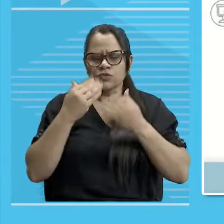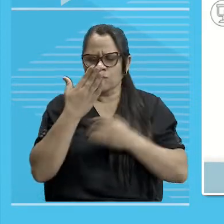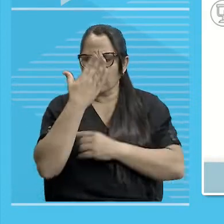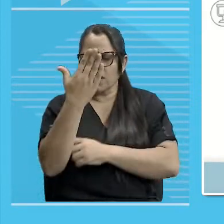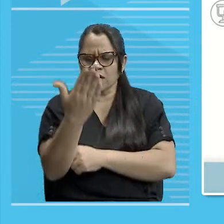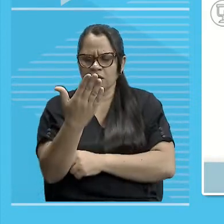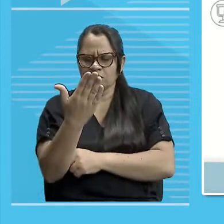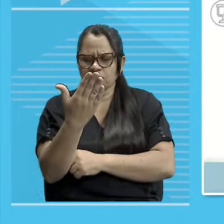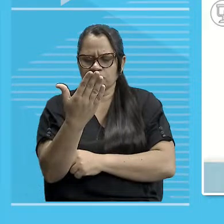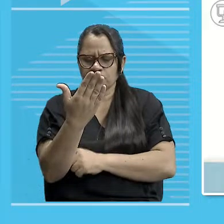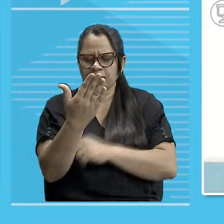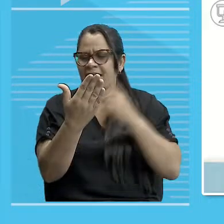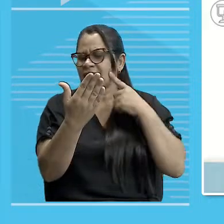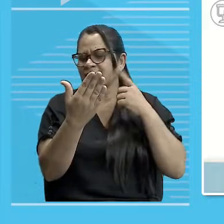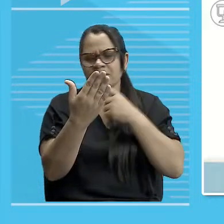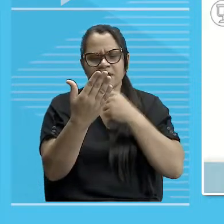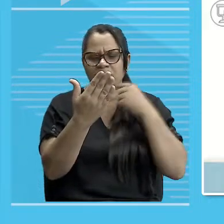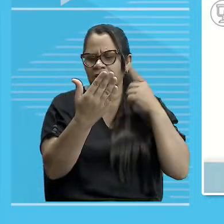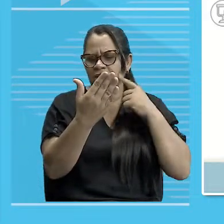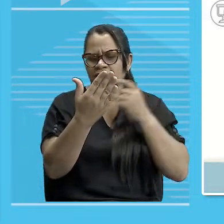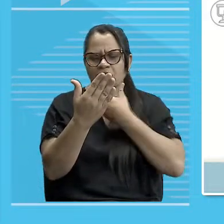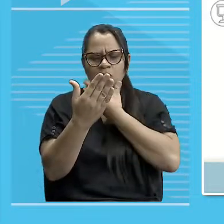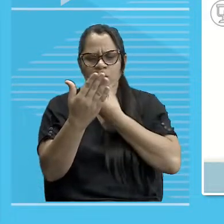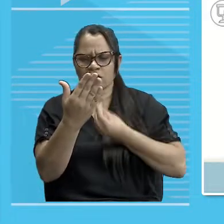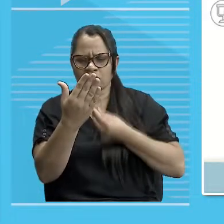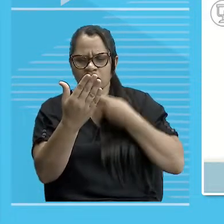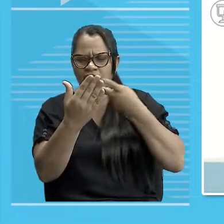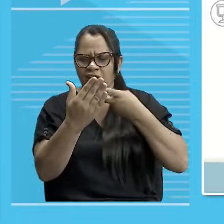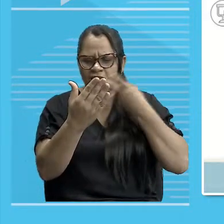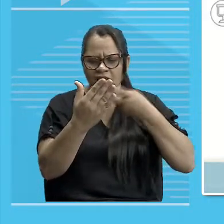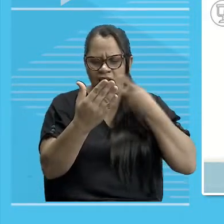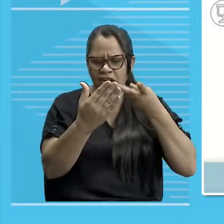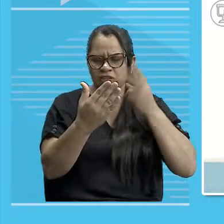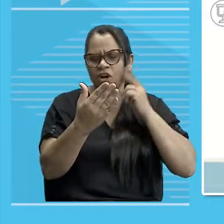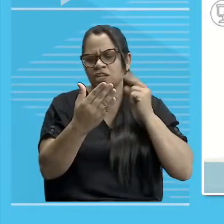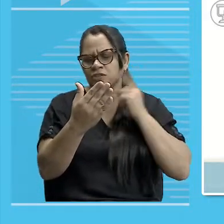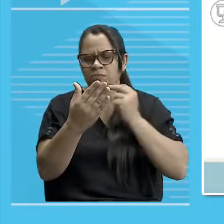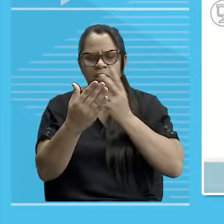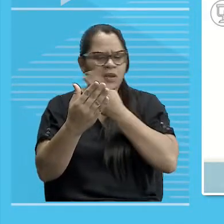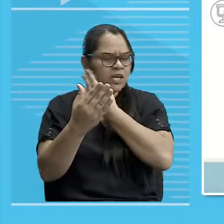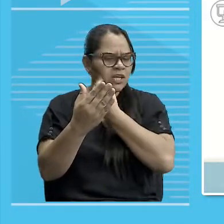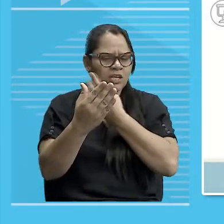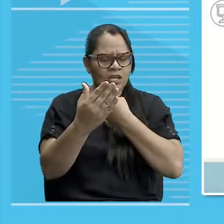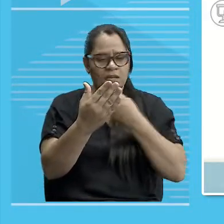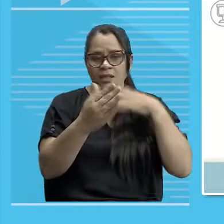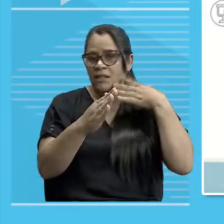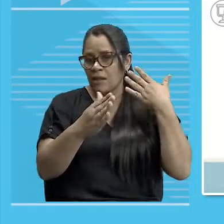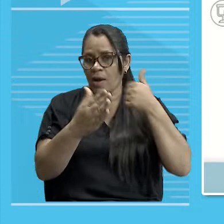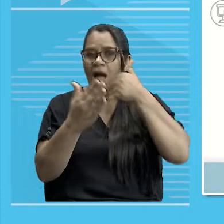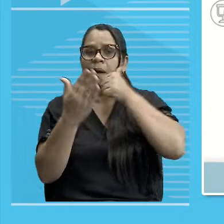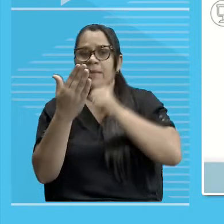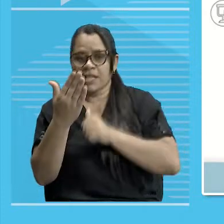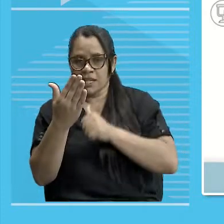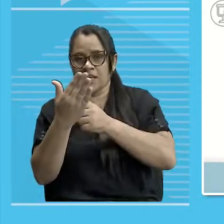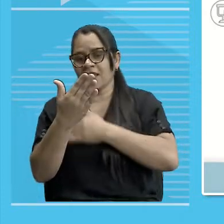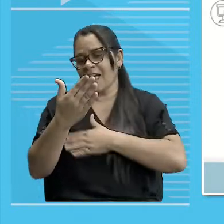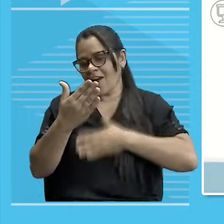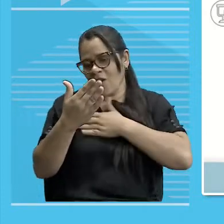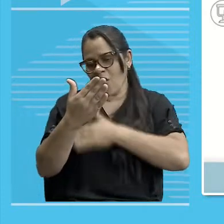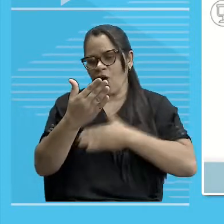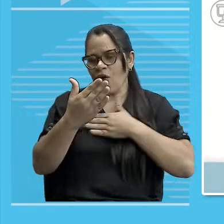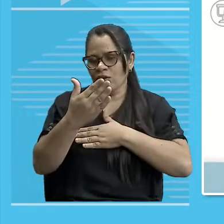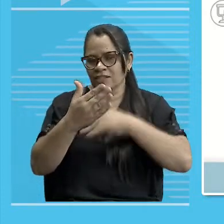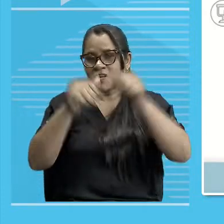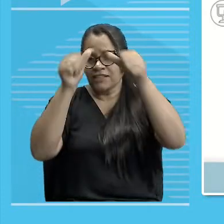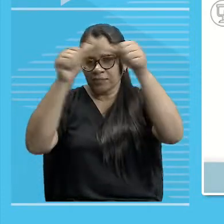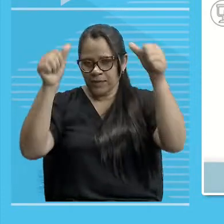que... Opa, esse pelo aqui devia ficar maior. Porque eu tenho certeza que a menina gosta do cara barbudo,